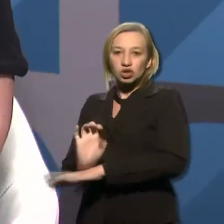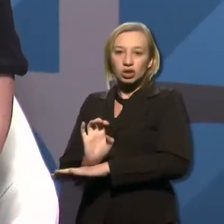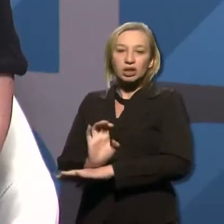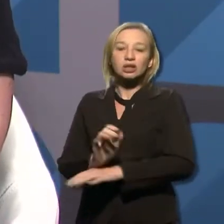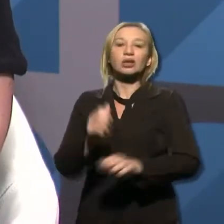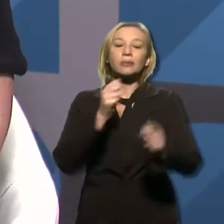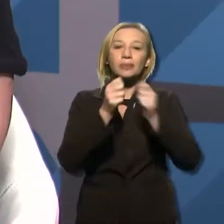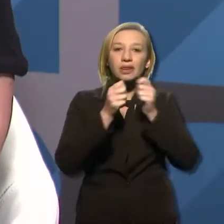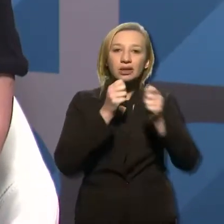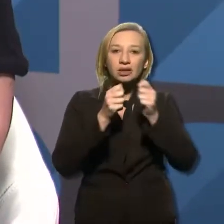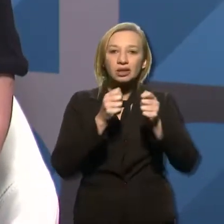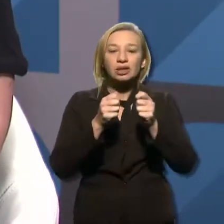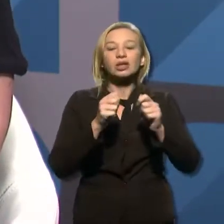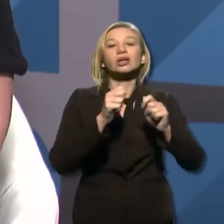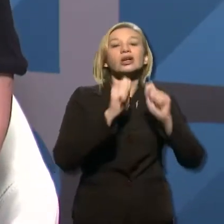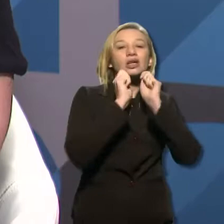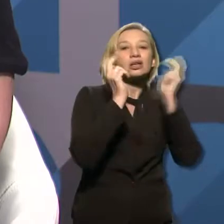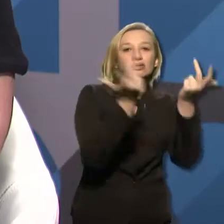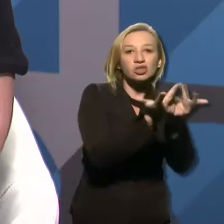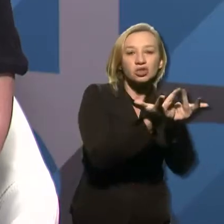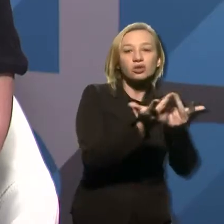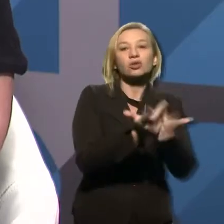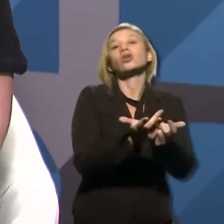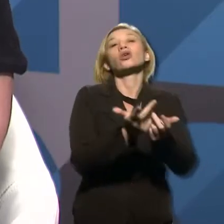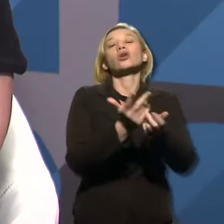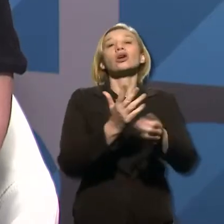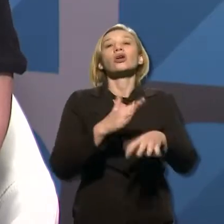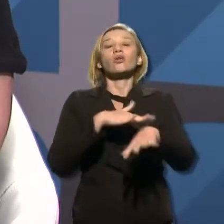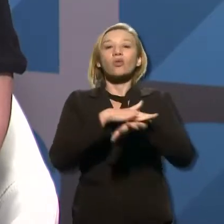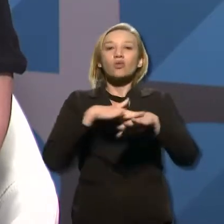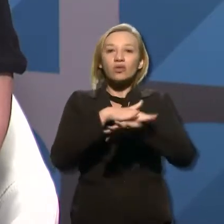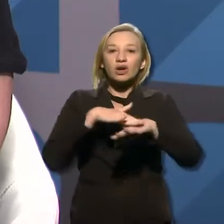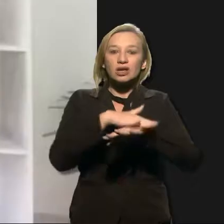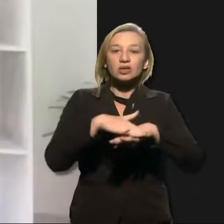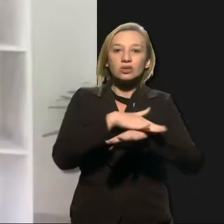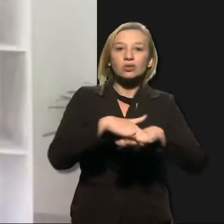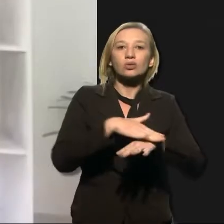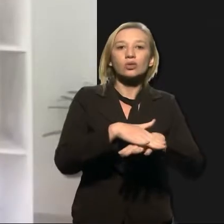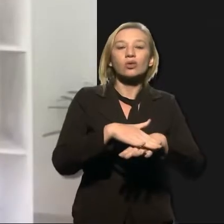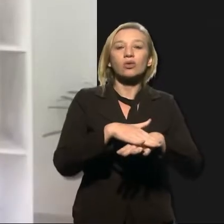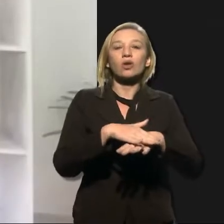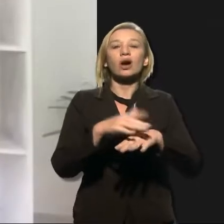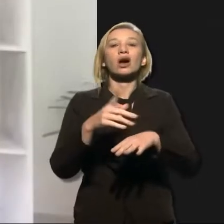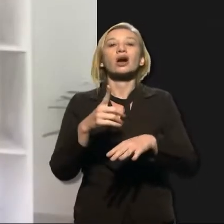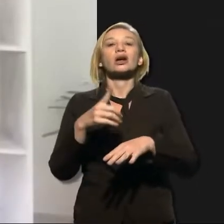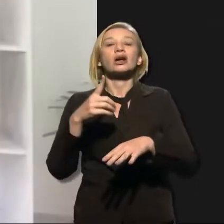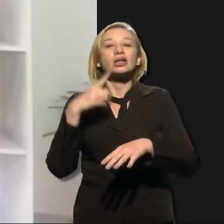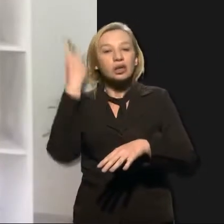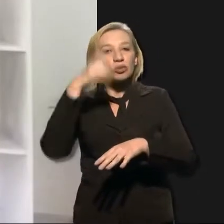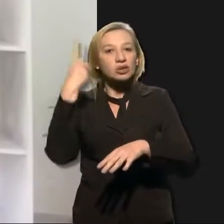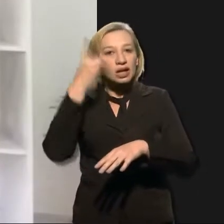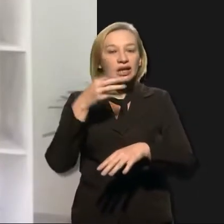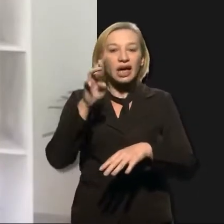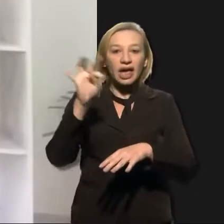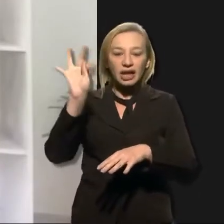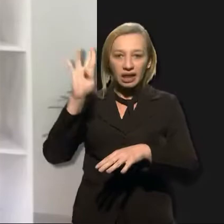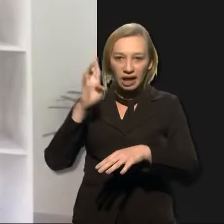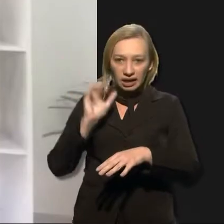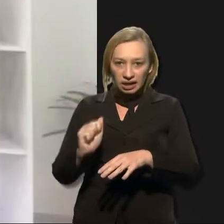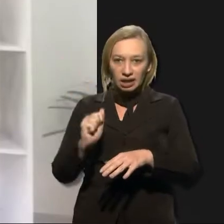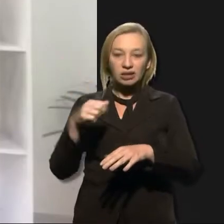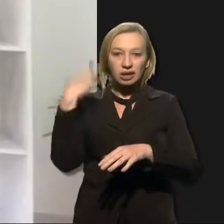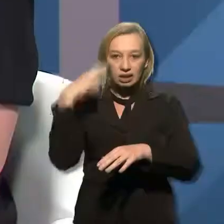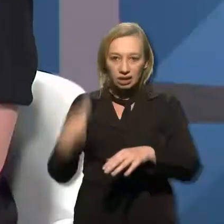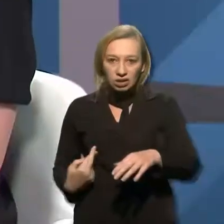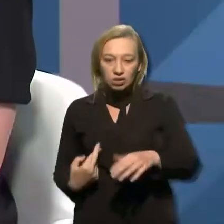estado. No Alerj Entrevista de hoje, eu converso com a autora da proposta, a deputada Renata Souza. Deputada, muito obrigada pela